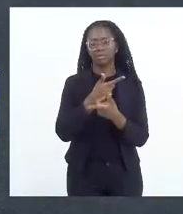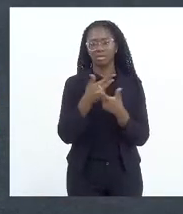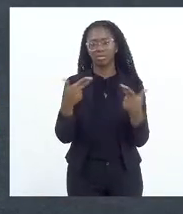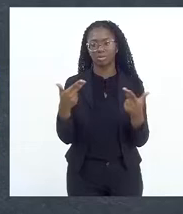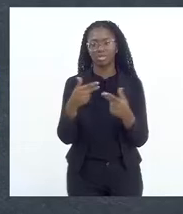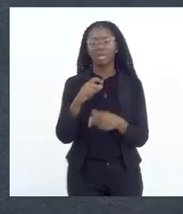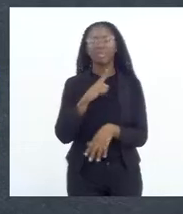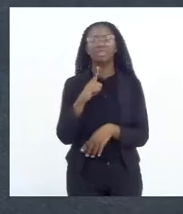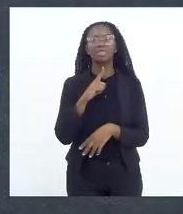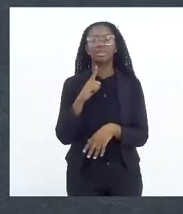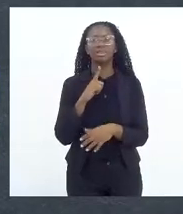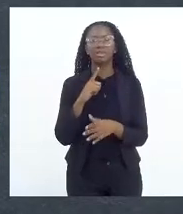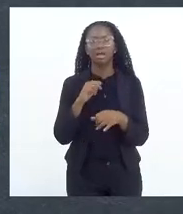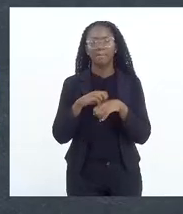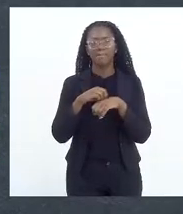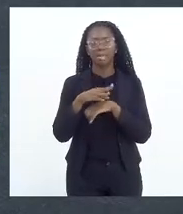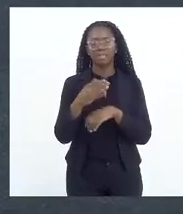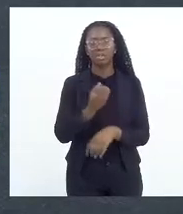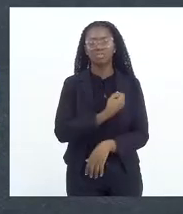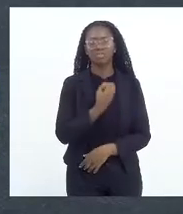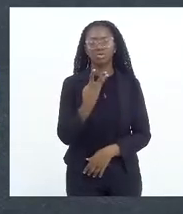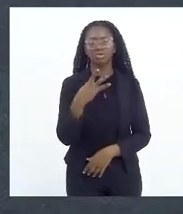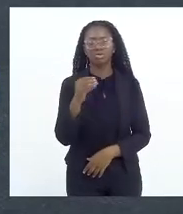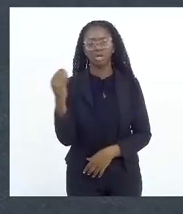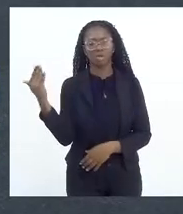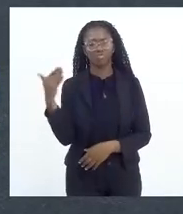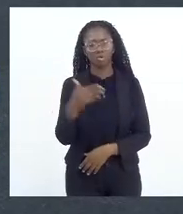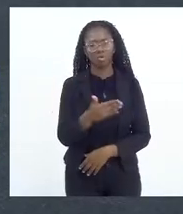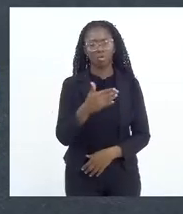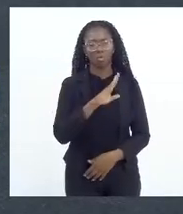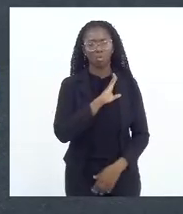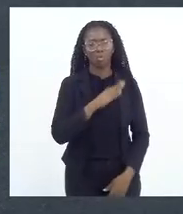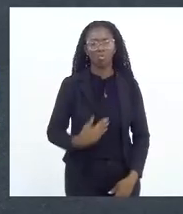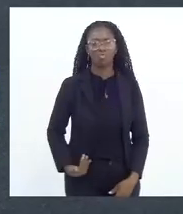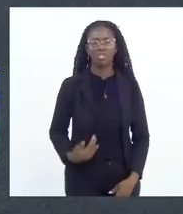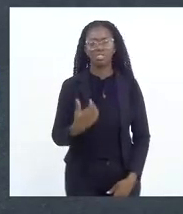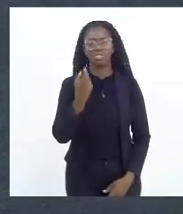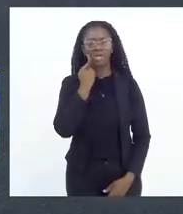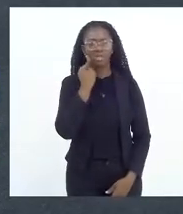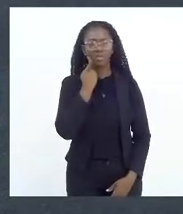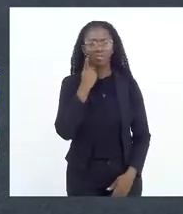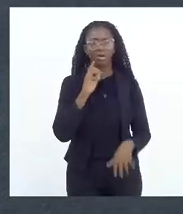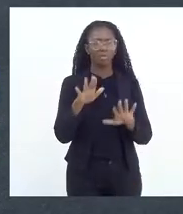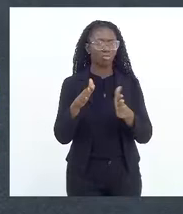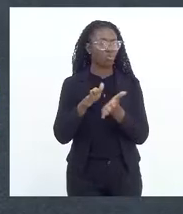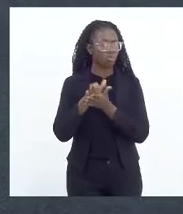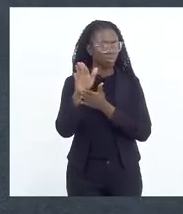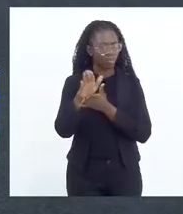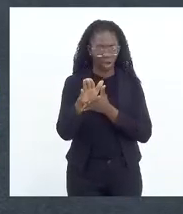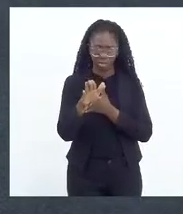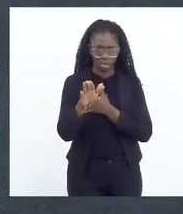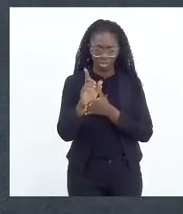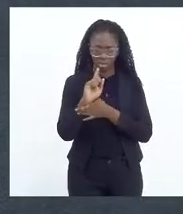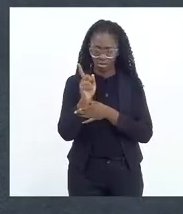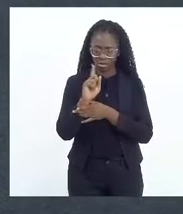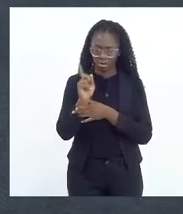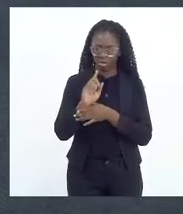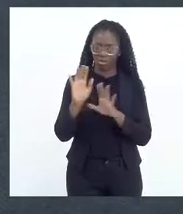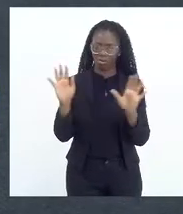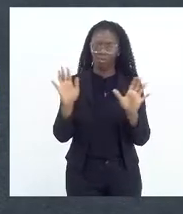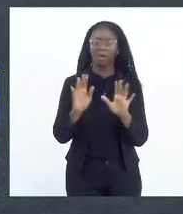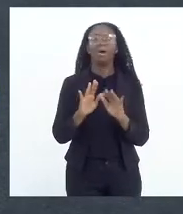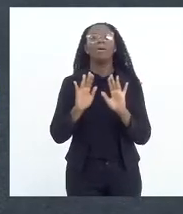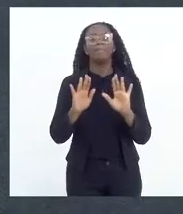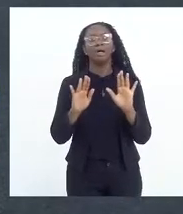número 30, que chegou do governo na sexta-feira, só que não foi publicado ainda no Diário Oficial.